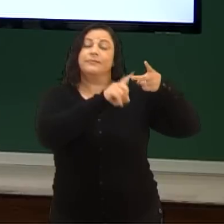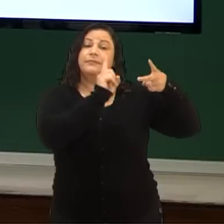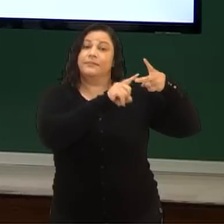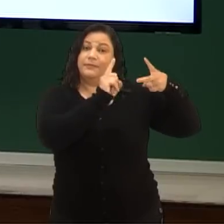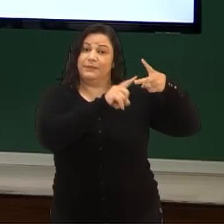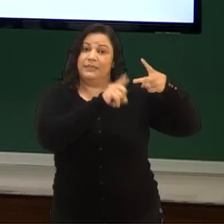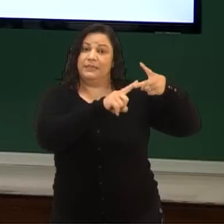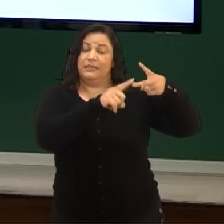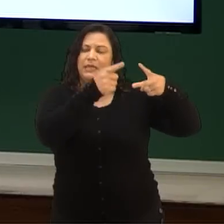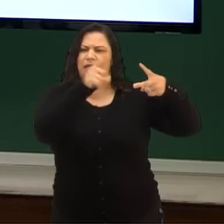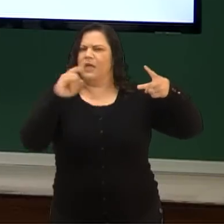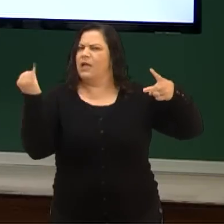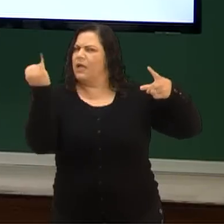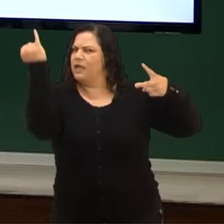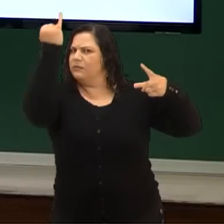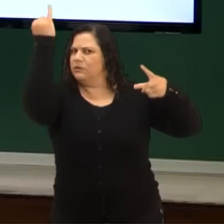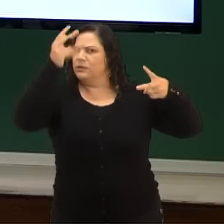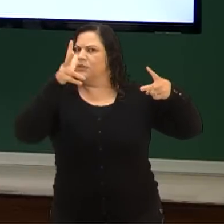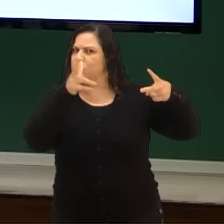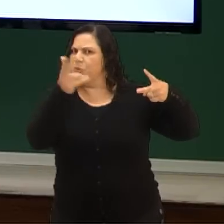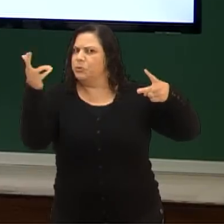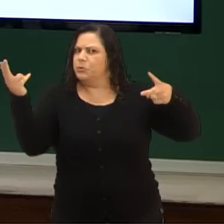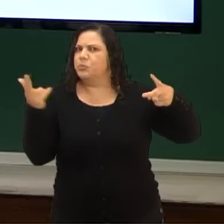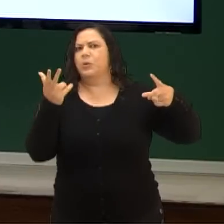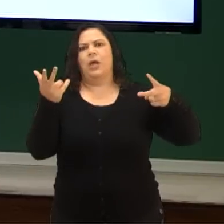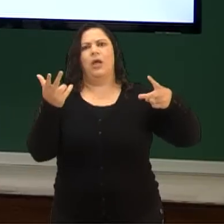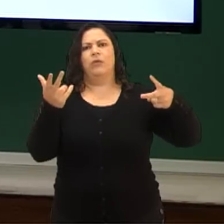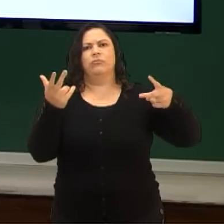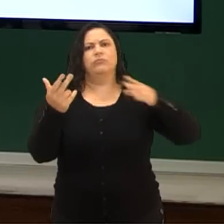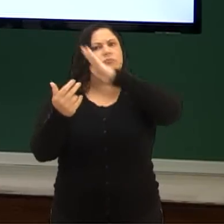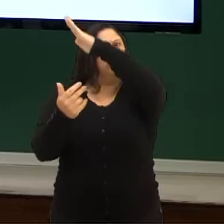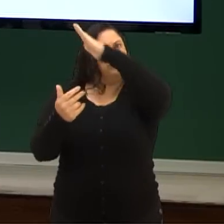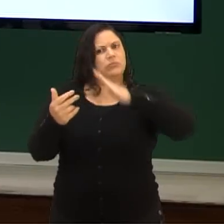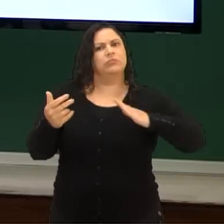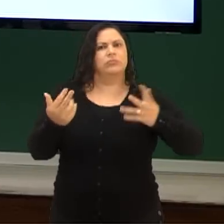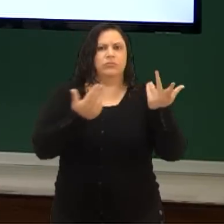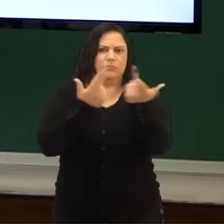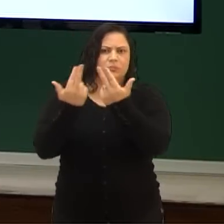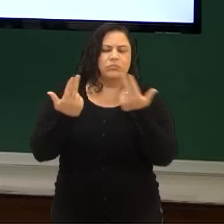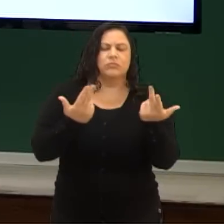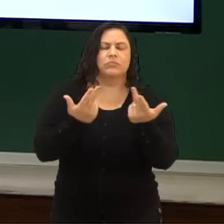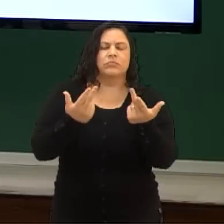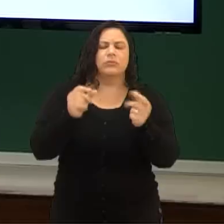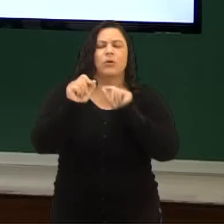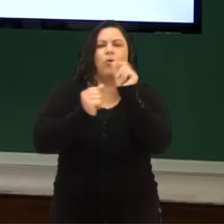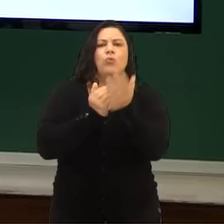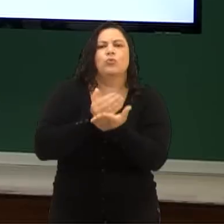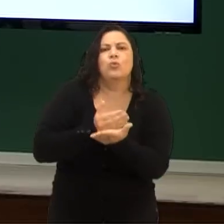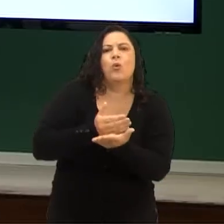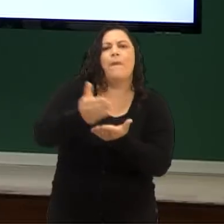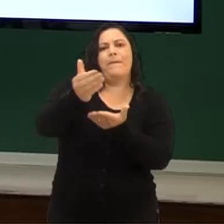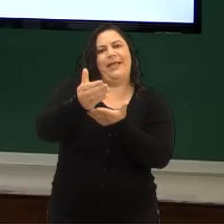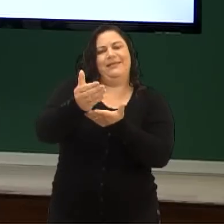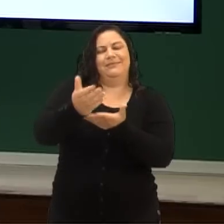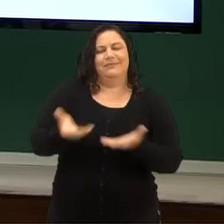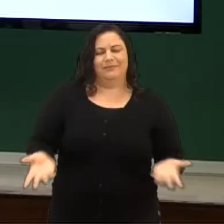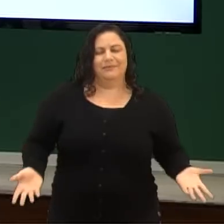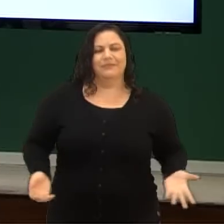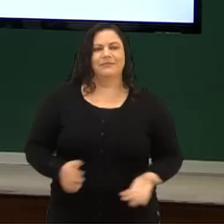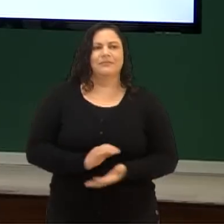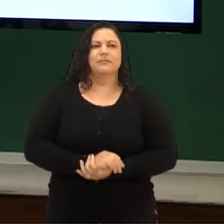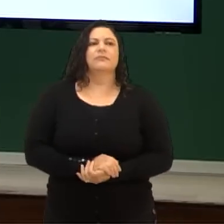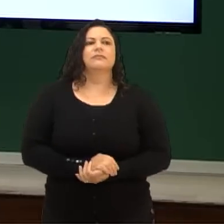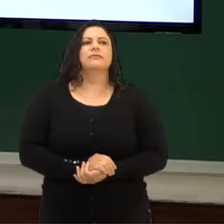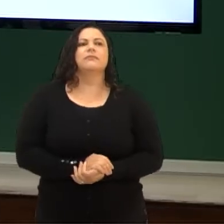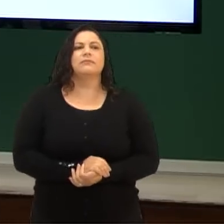mesma importância, só que ela também é uma diagonal, tudo bem? Já vou mostrar para vocês aonde começa uma e aonde começa a outra, tá certo?